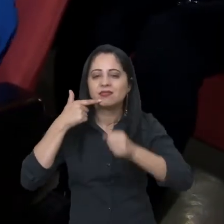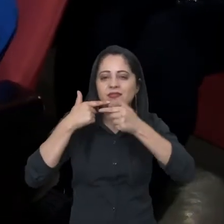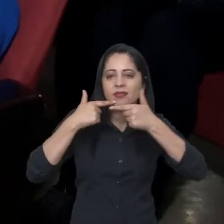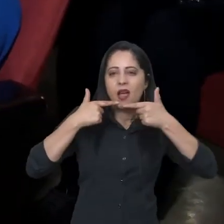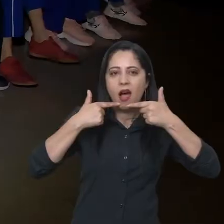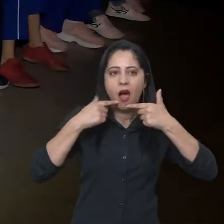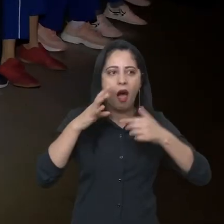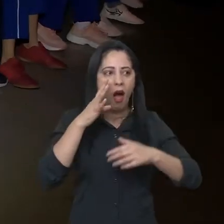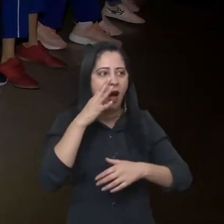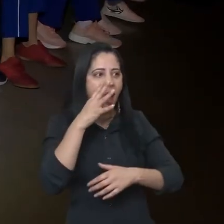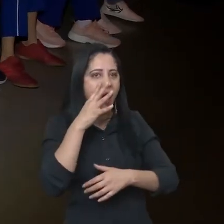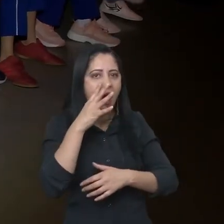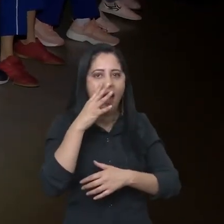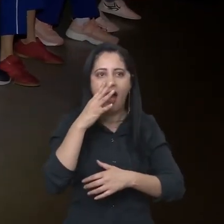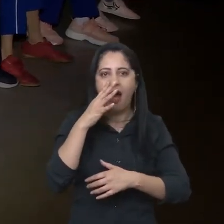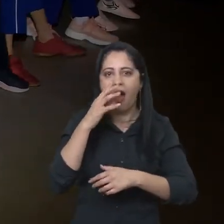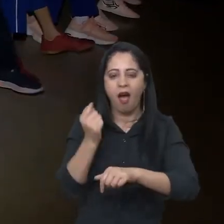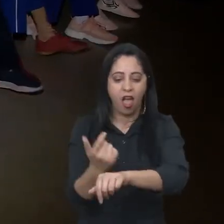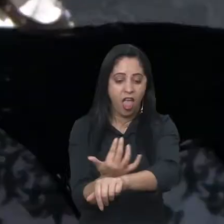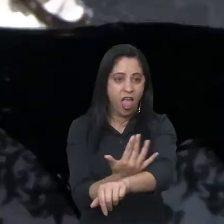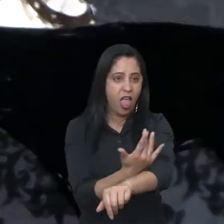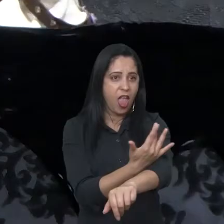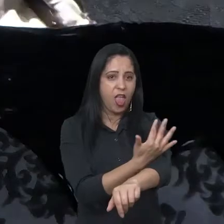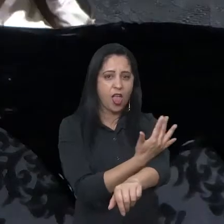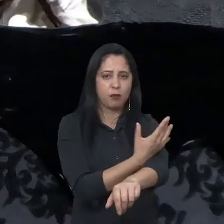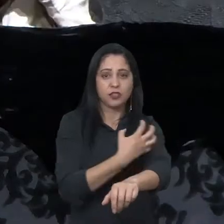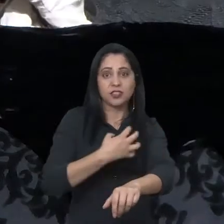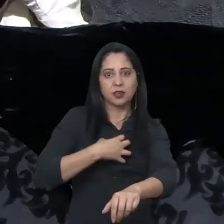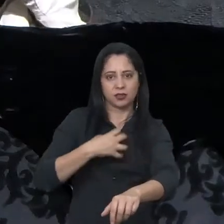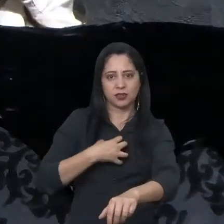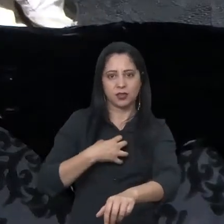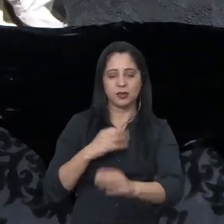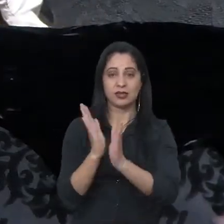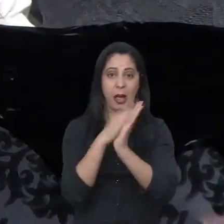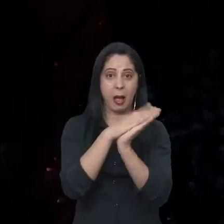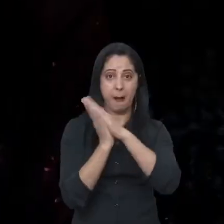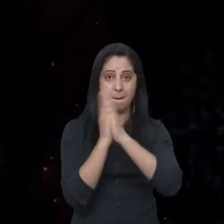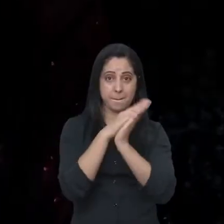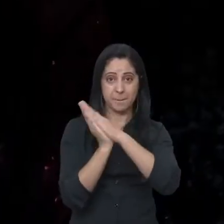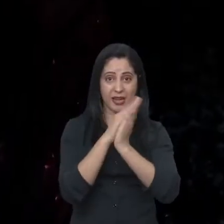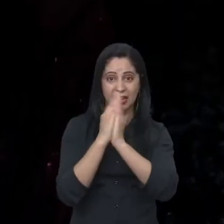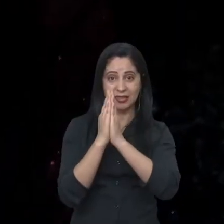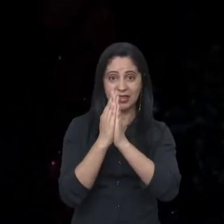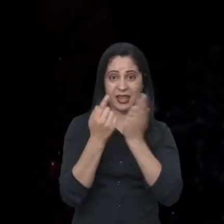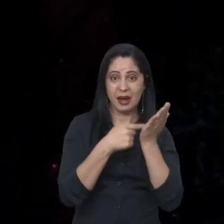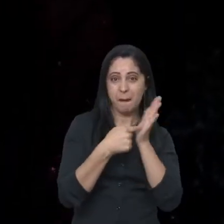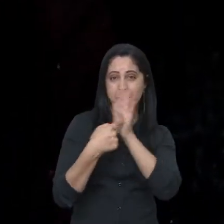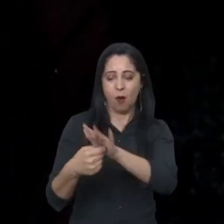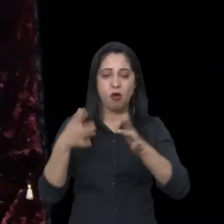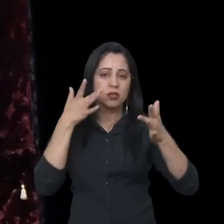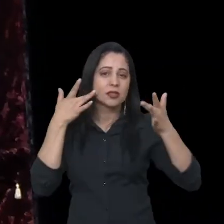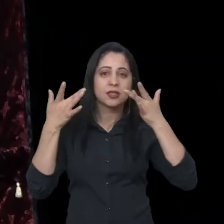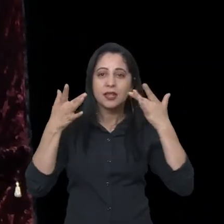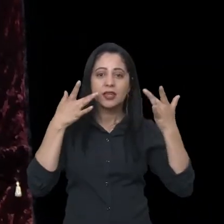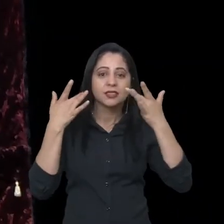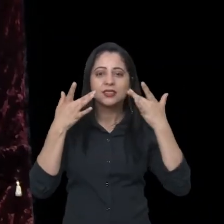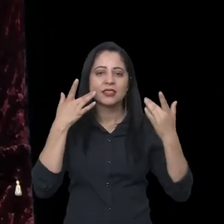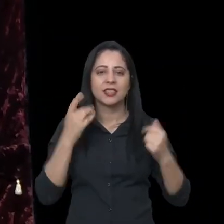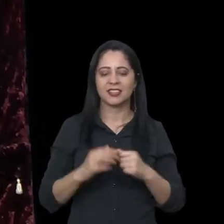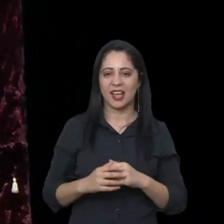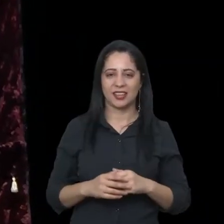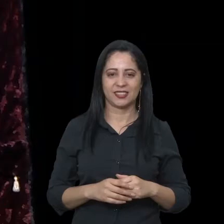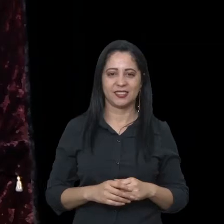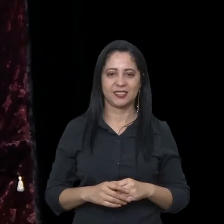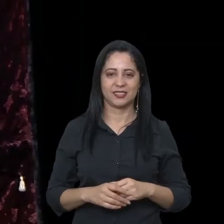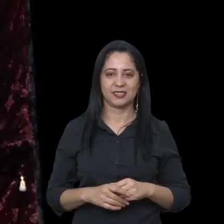Risos, encanto, um misto de sentimentos. Os bonecos no palco transportam o público para uma outra dimensão, onde tudo